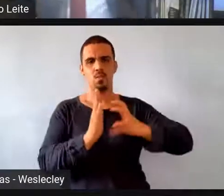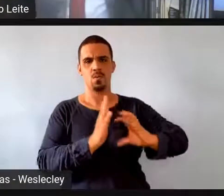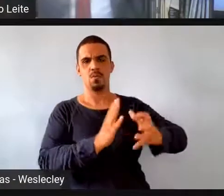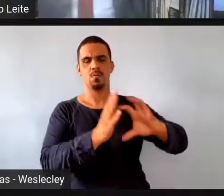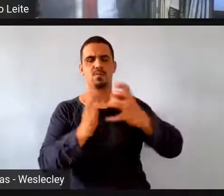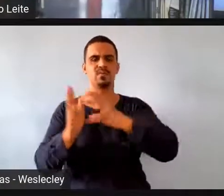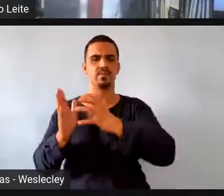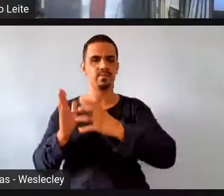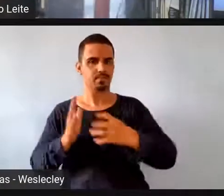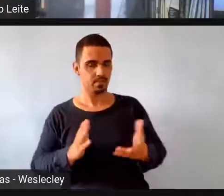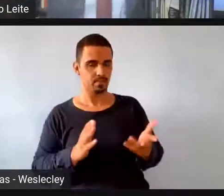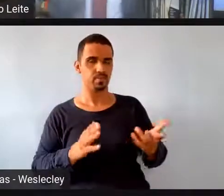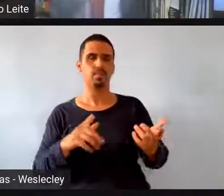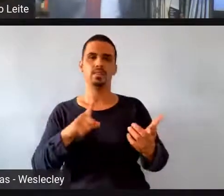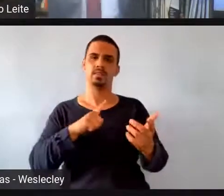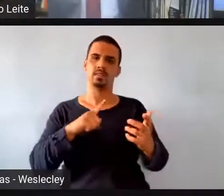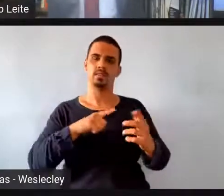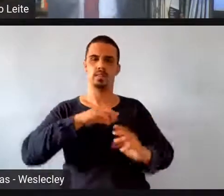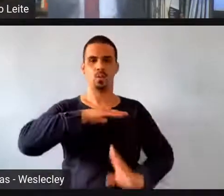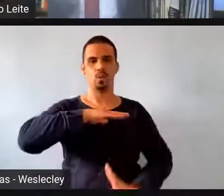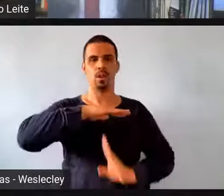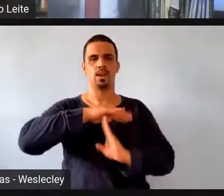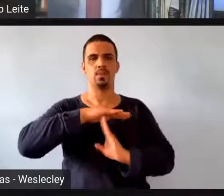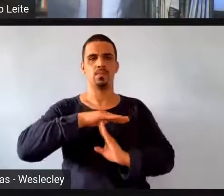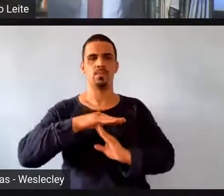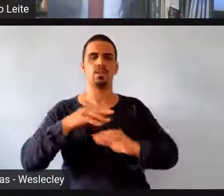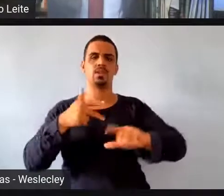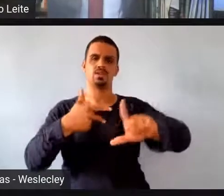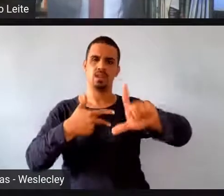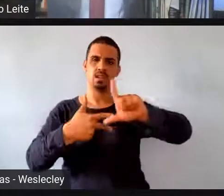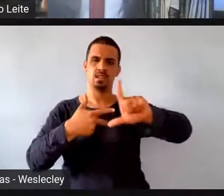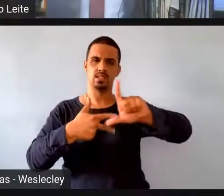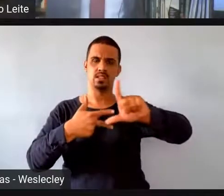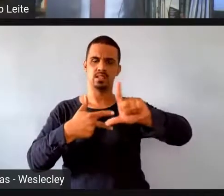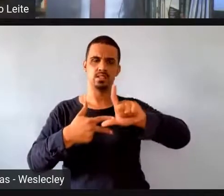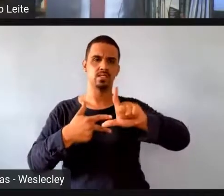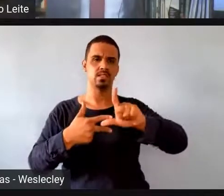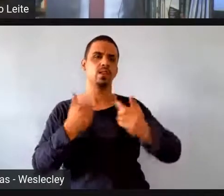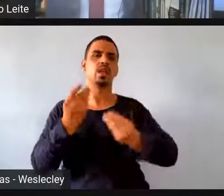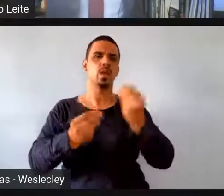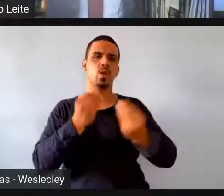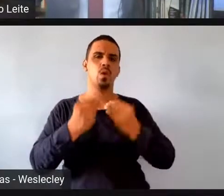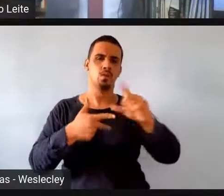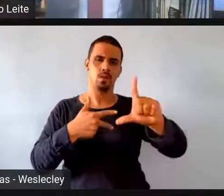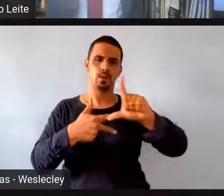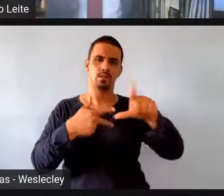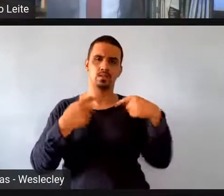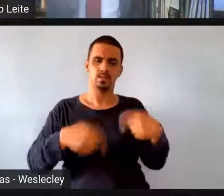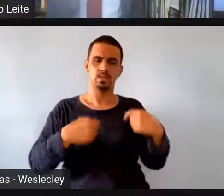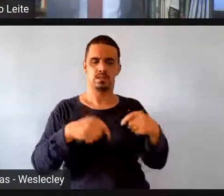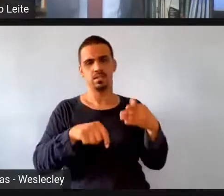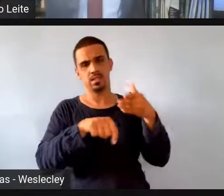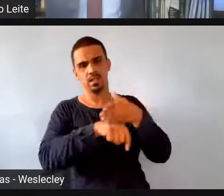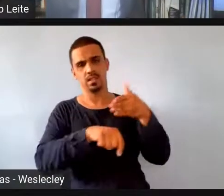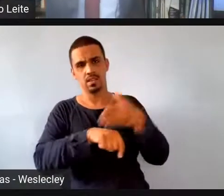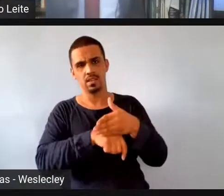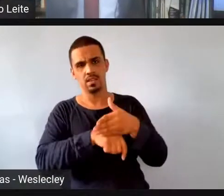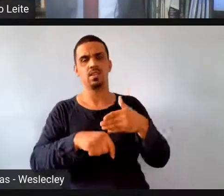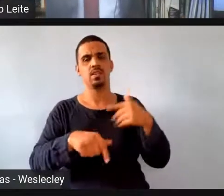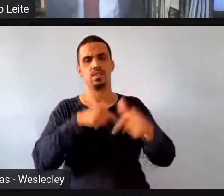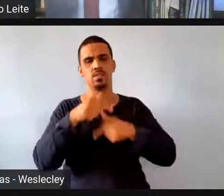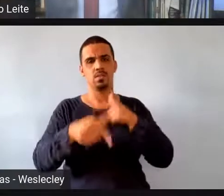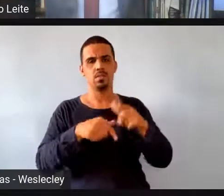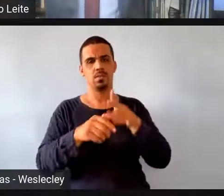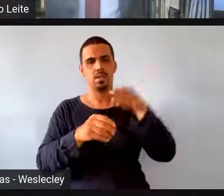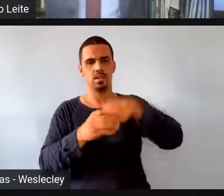e aí talvez tenham limites até de legislação, e até que ponto a legislação deveria interferir na dinâmica interna dos